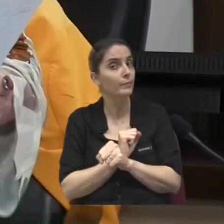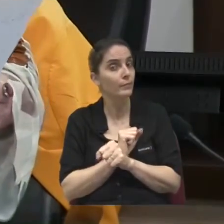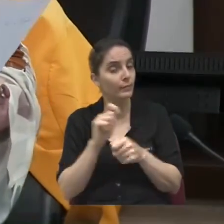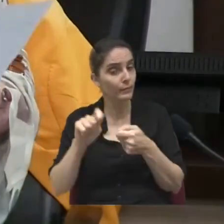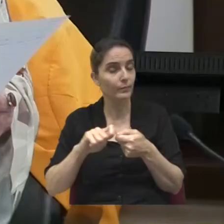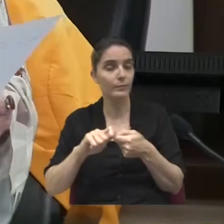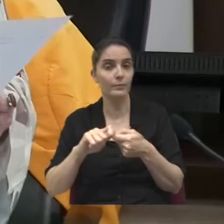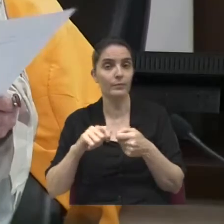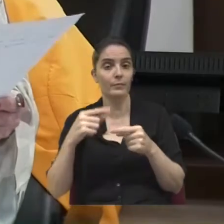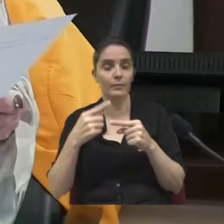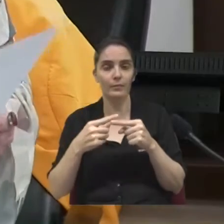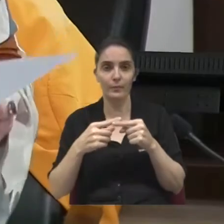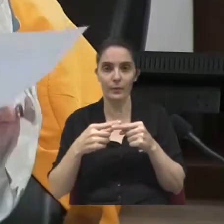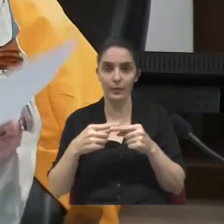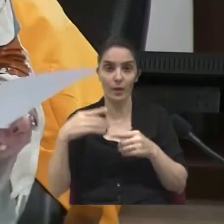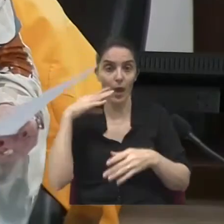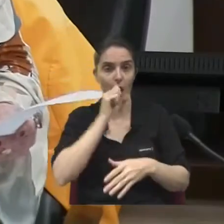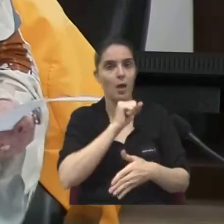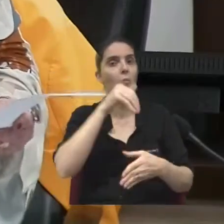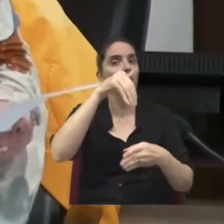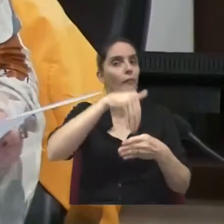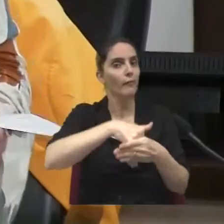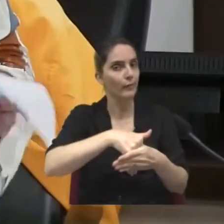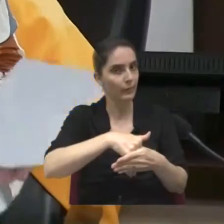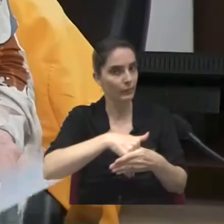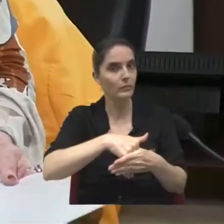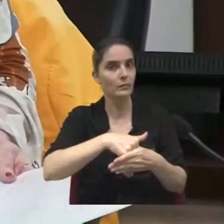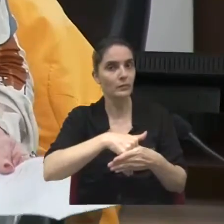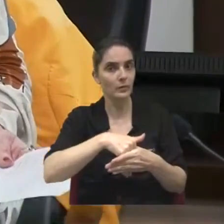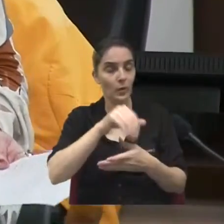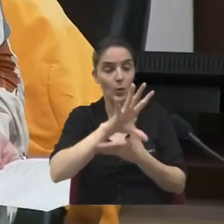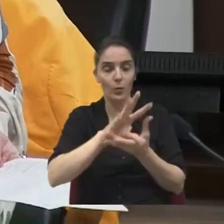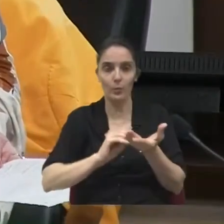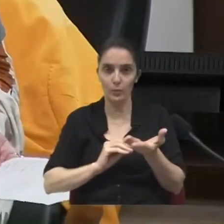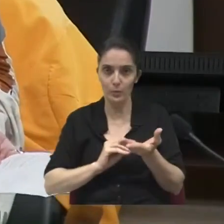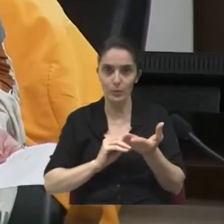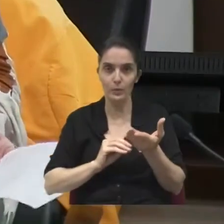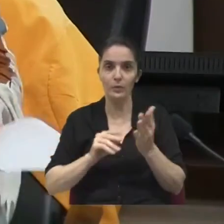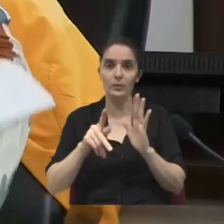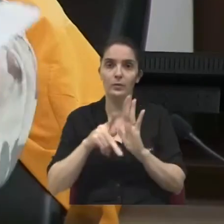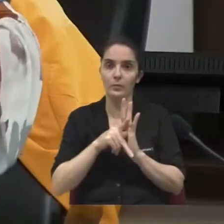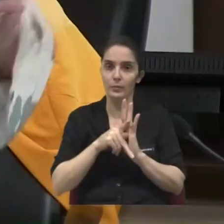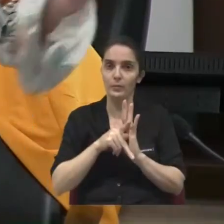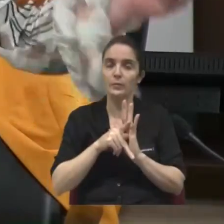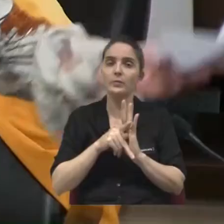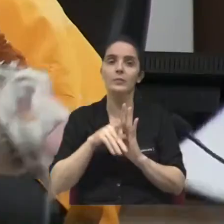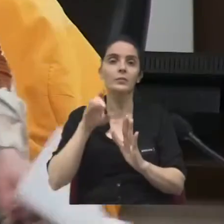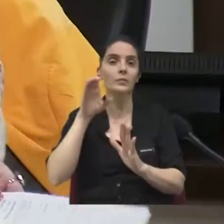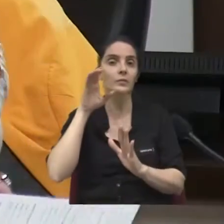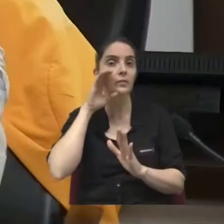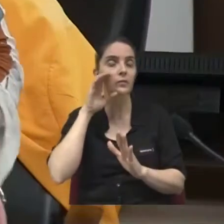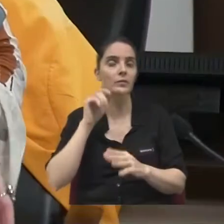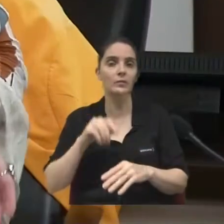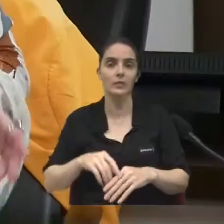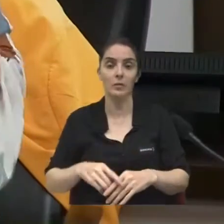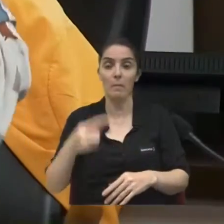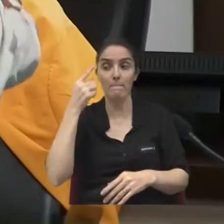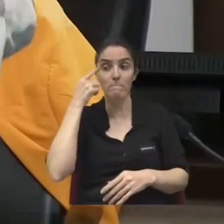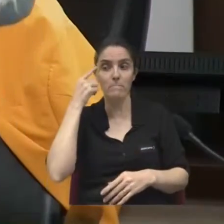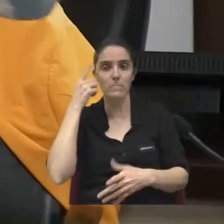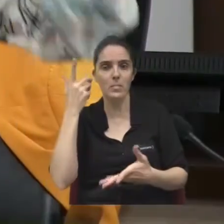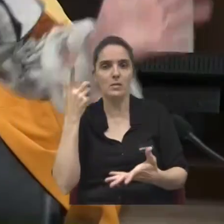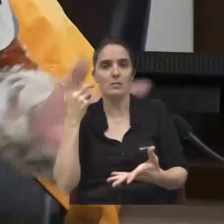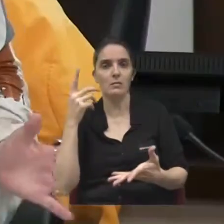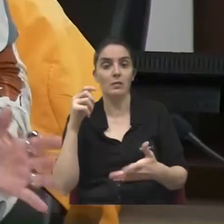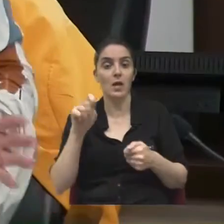votar isso, inclusive eu coloquei aqui que copiou o meu projeto para colocar o dele rápido, eu achei que já ia ter uma ação, assim, um negócio, Carol,